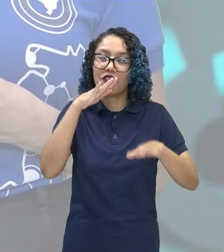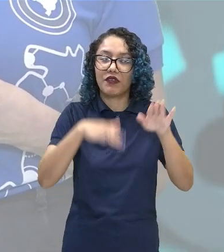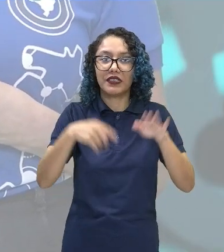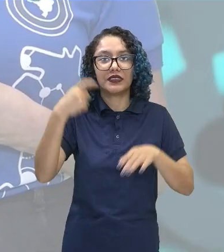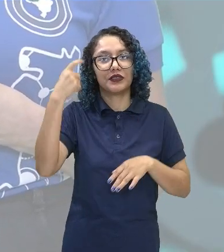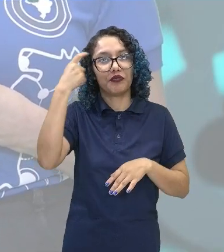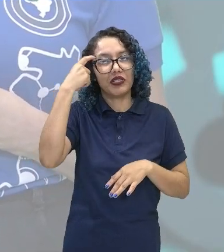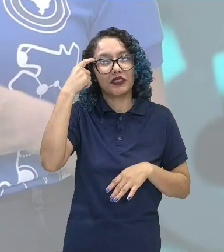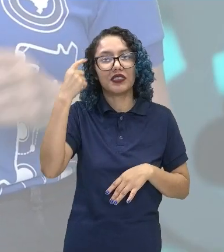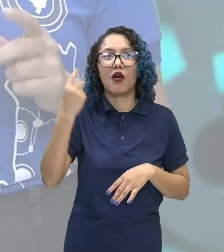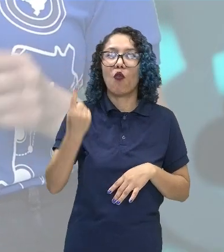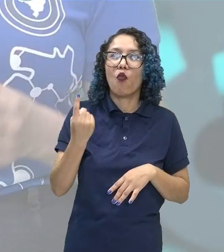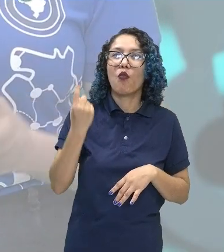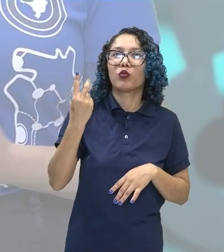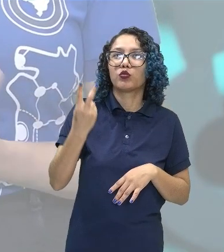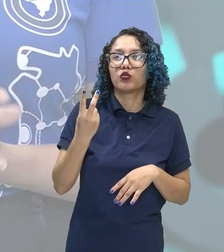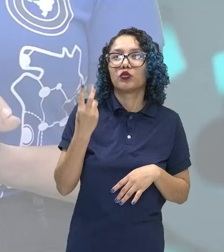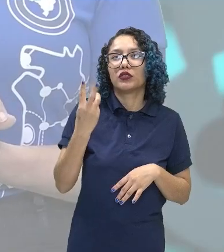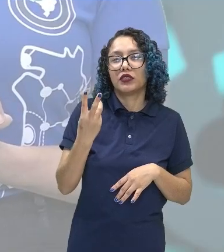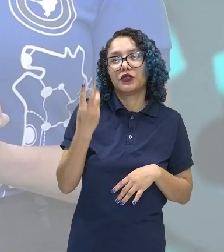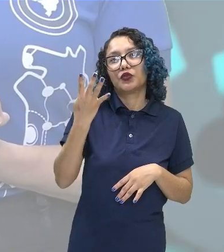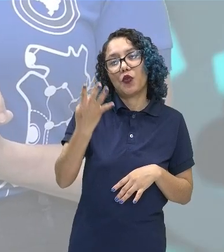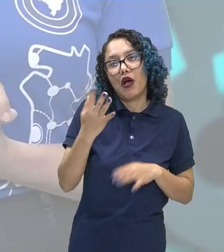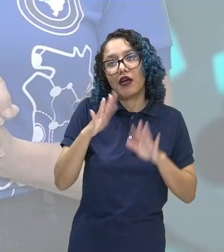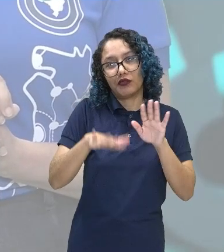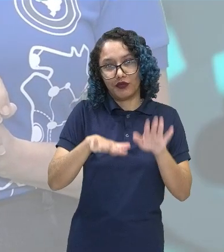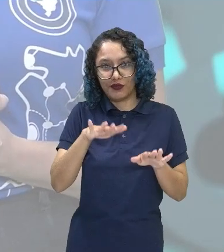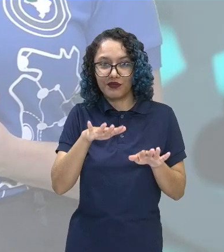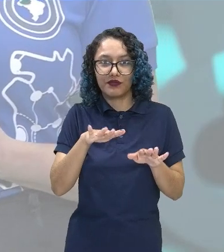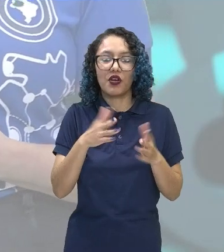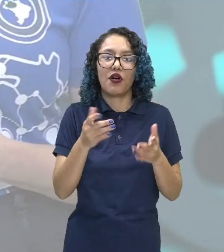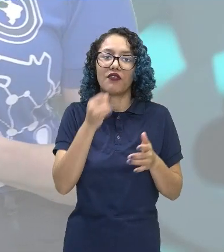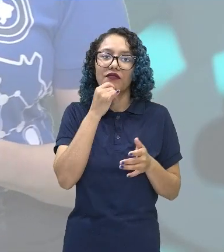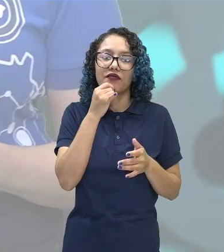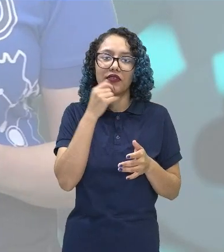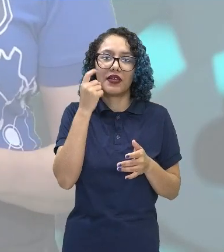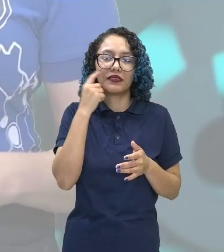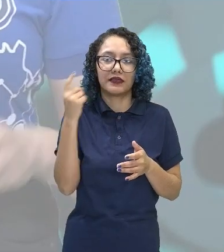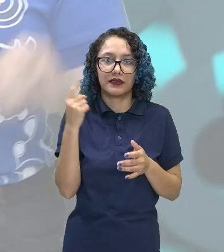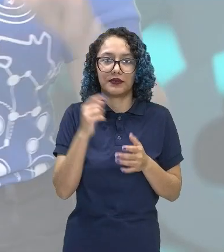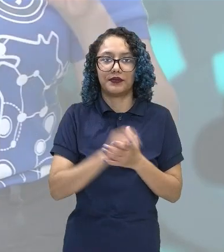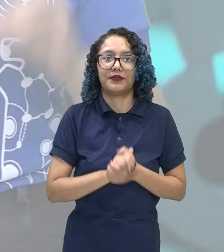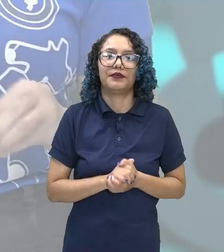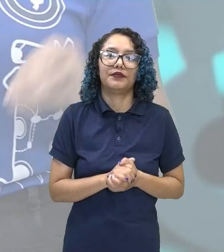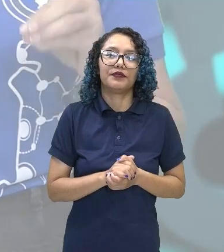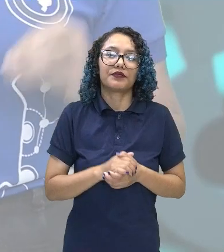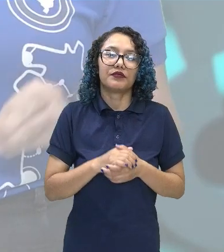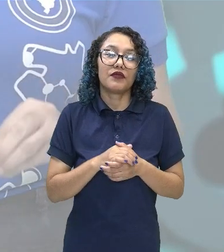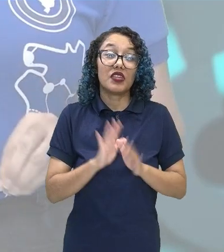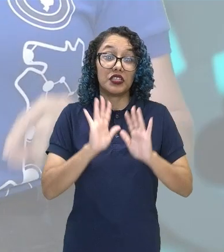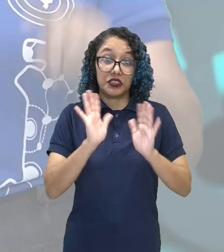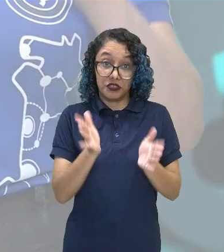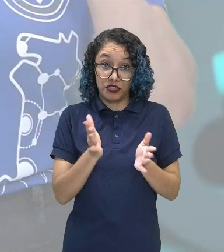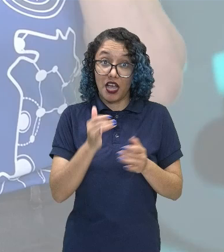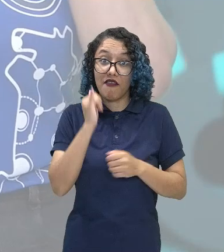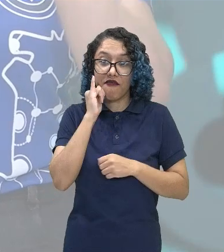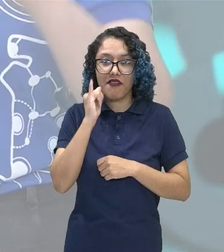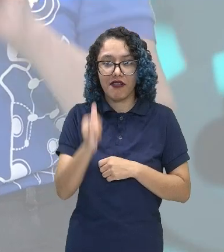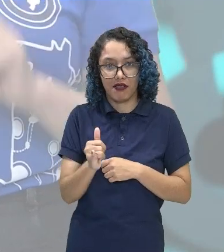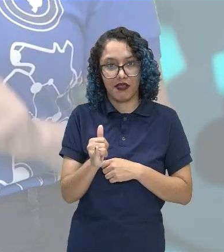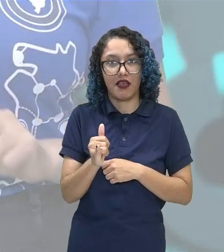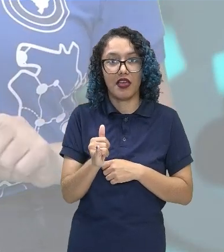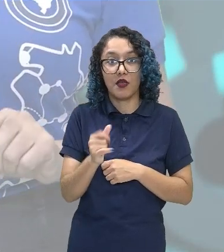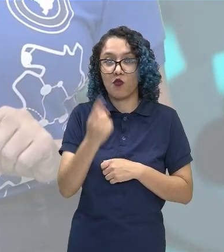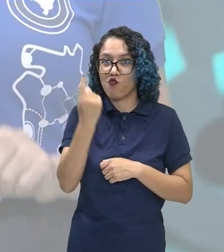4 vezes. Então, vamos verificar aqui os exemplos. Eu já te falei, né,